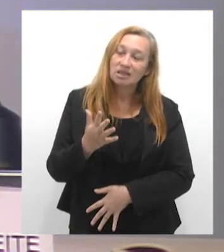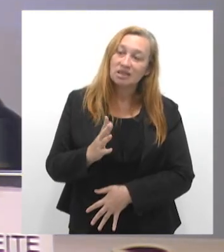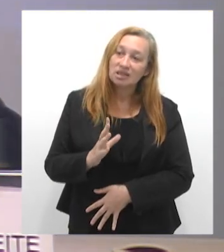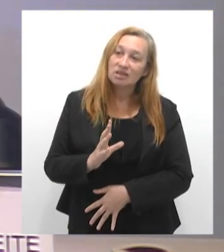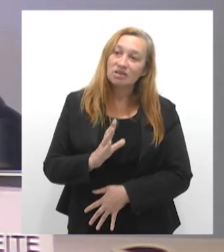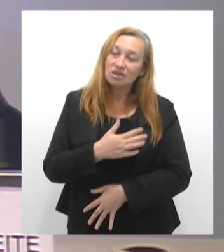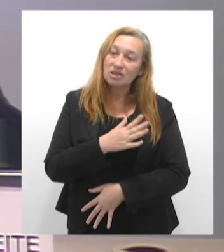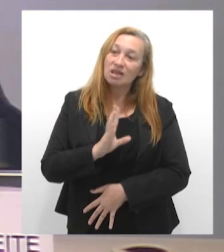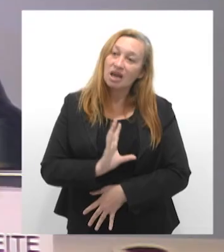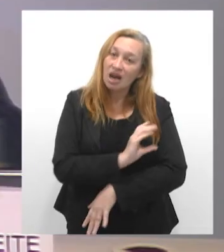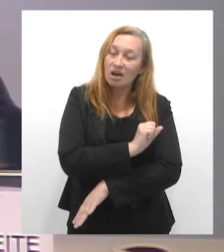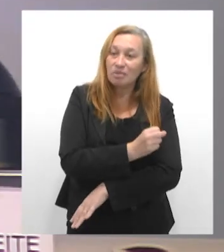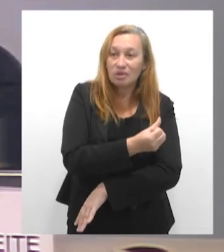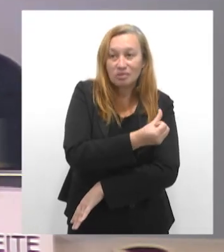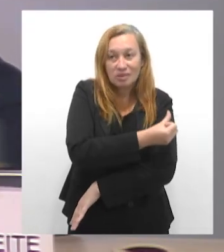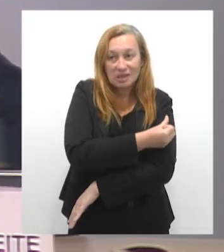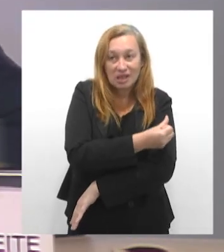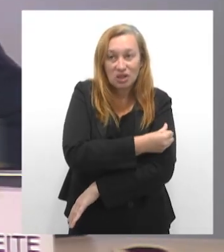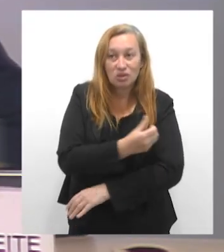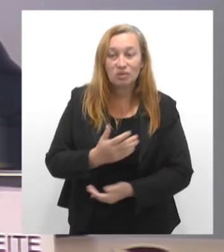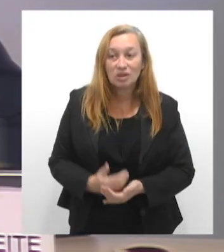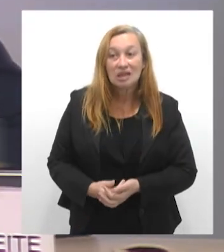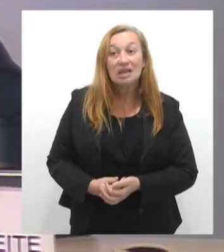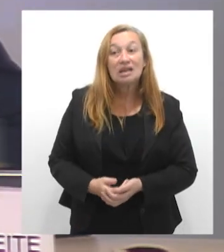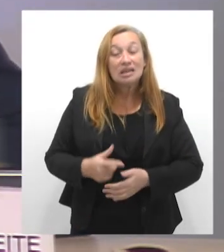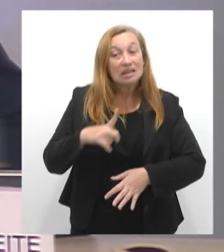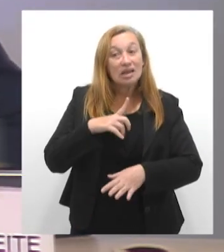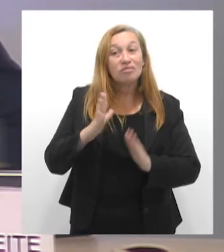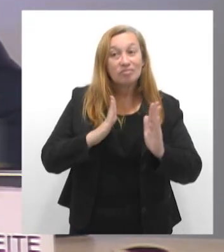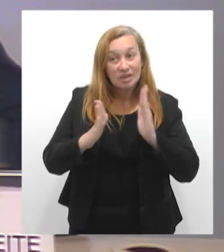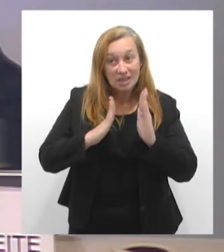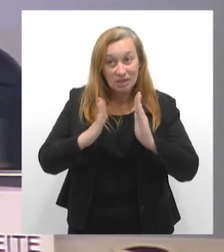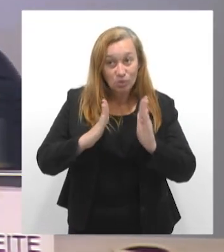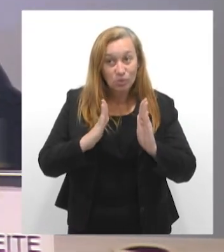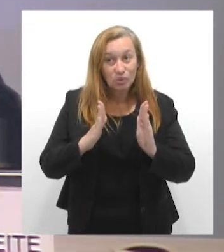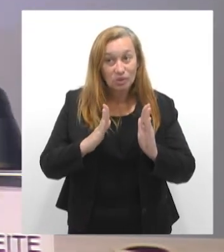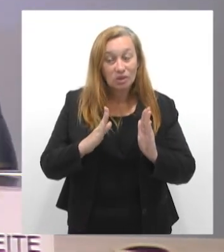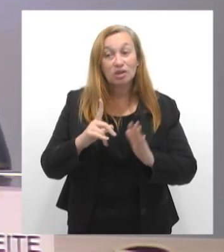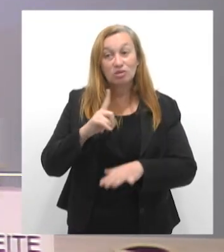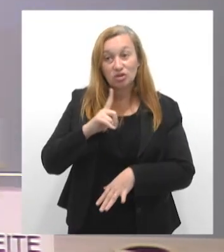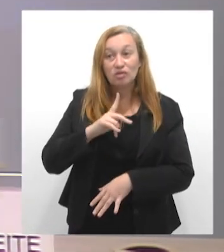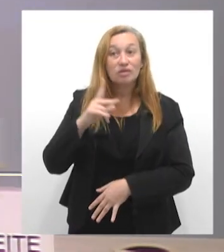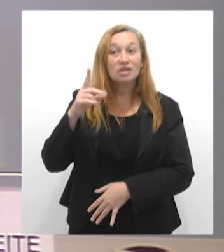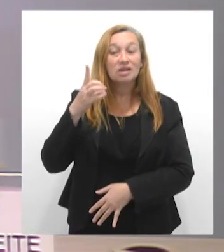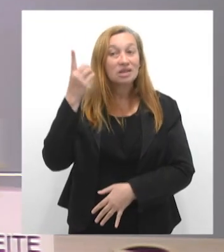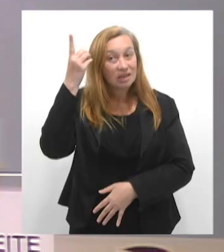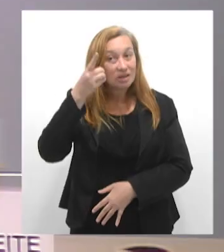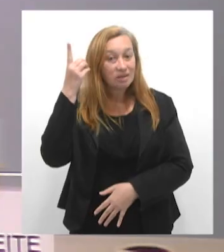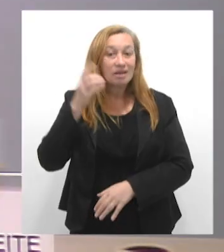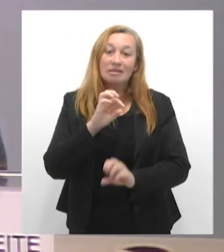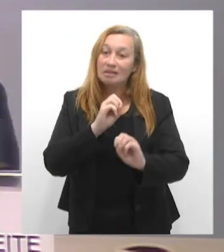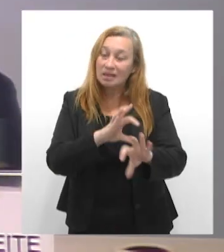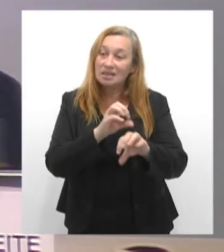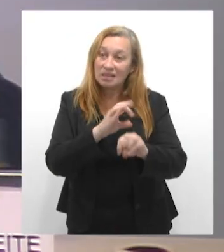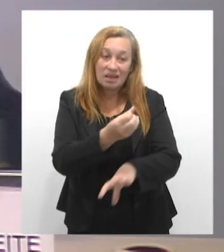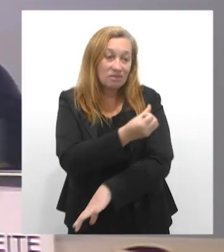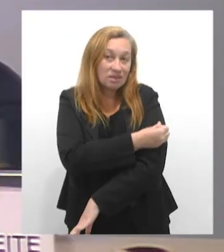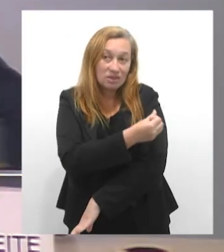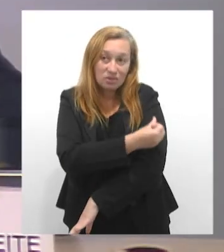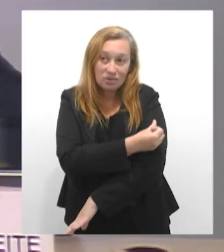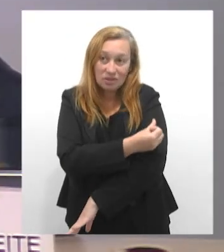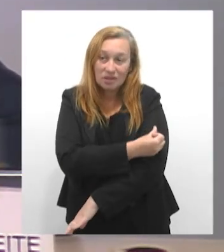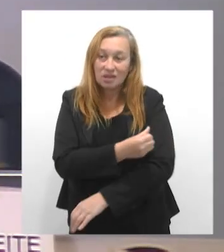ano. E houve uma ocasião que eu tive, deputado, que dar aula para o 6º ano.